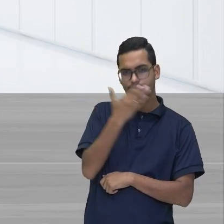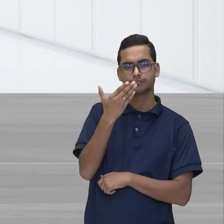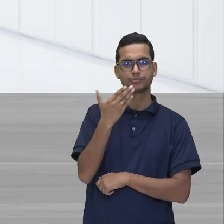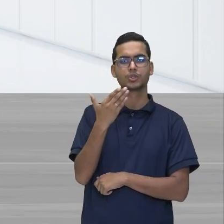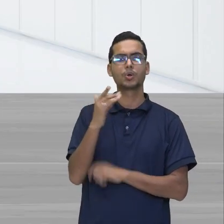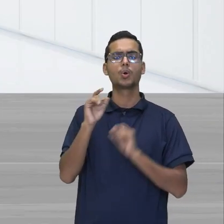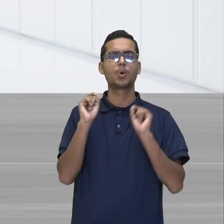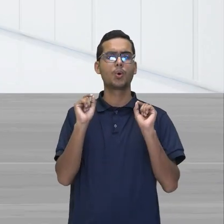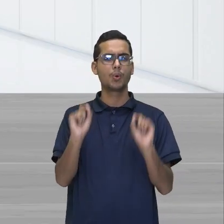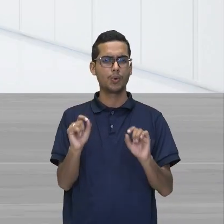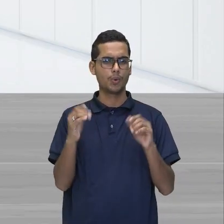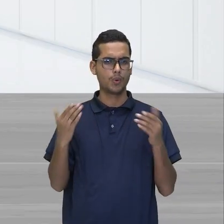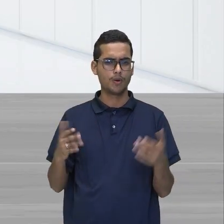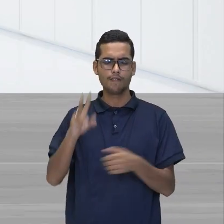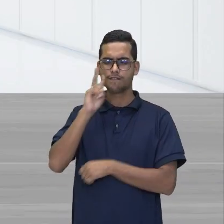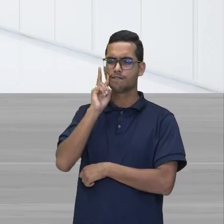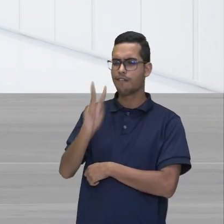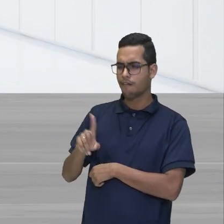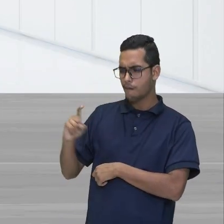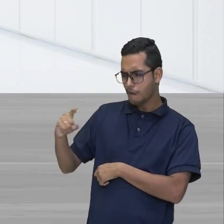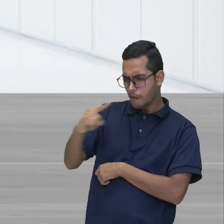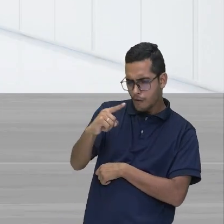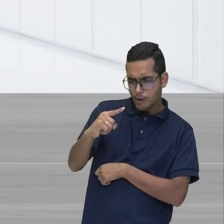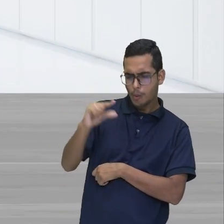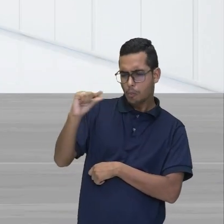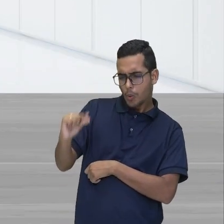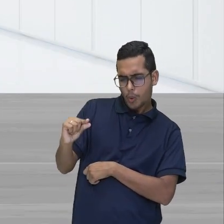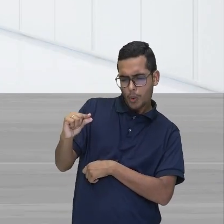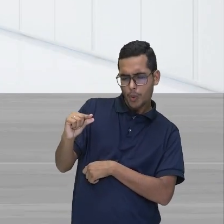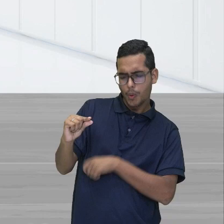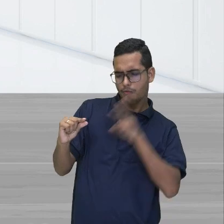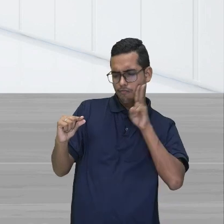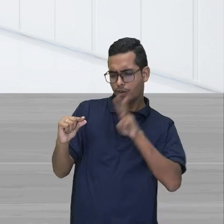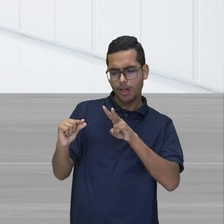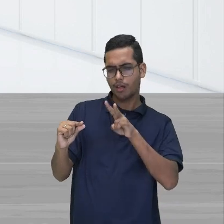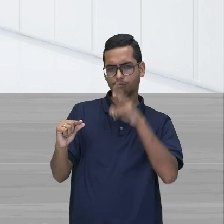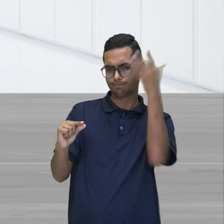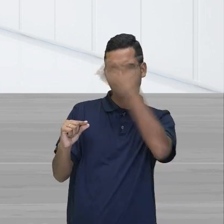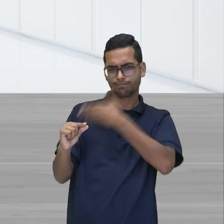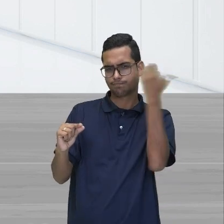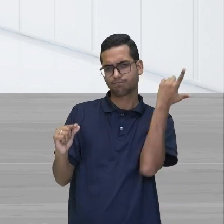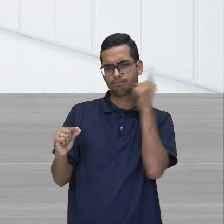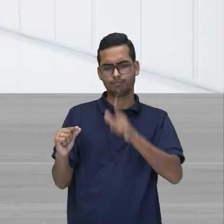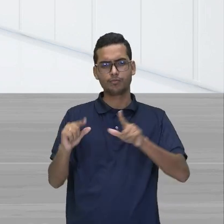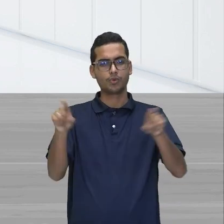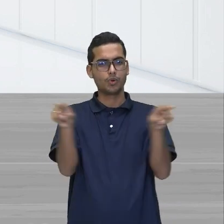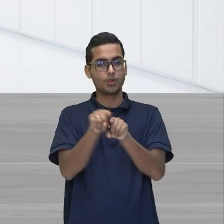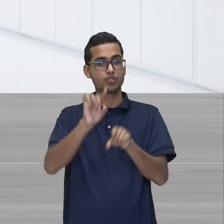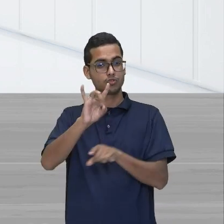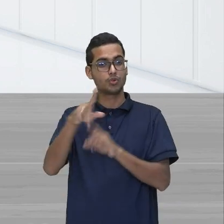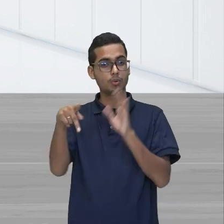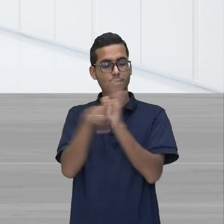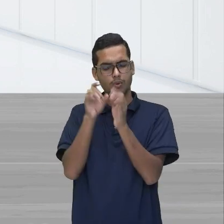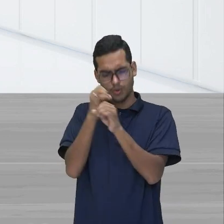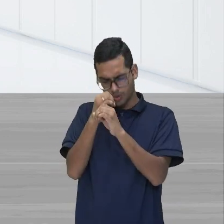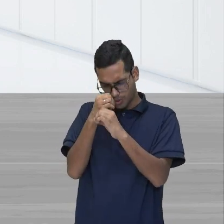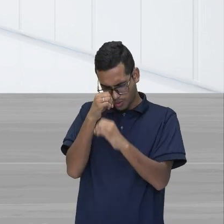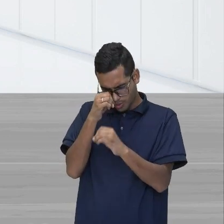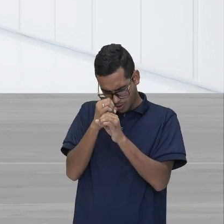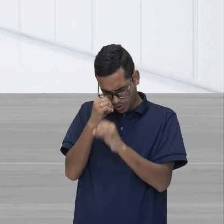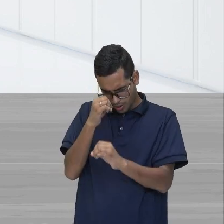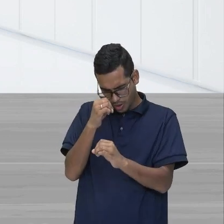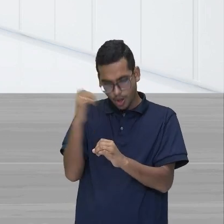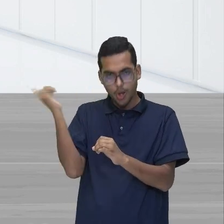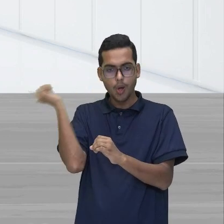é possível visualizar porque eles são muito pequenos. Somente o microscópio tem esse poder